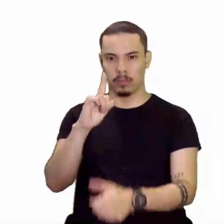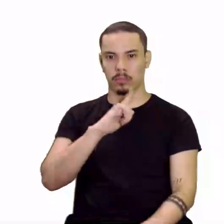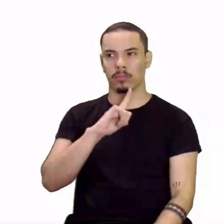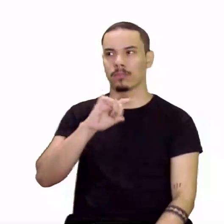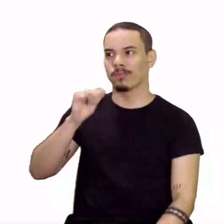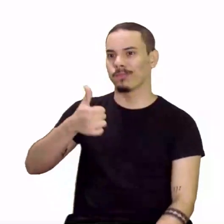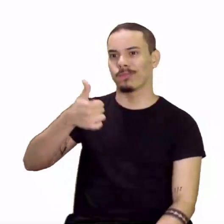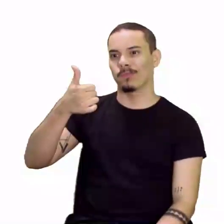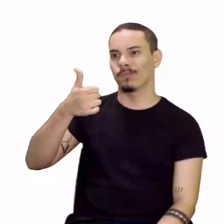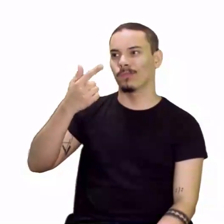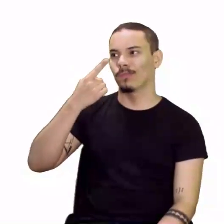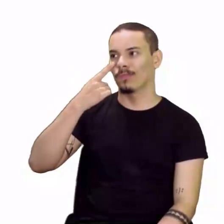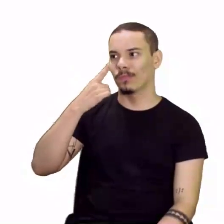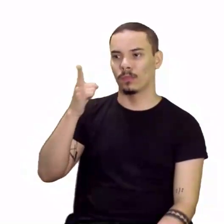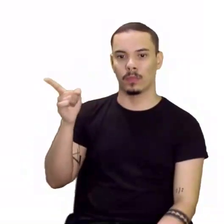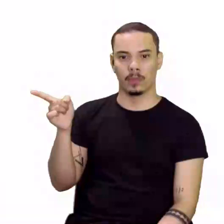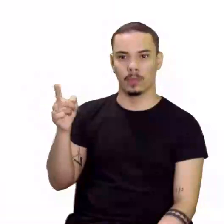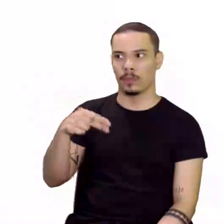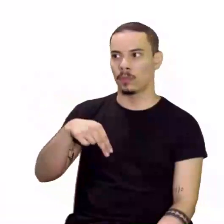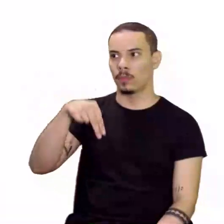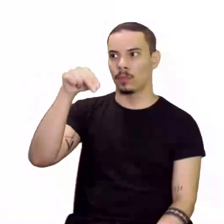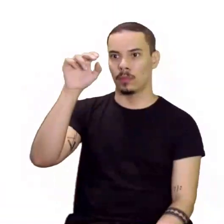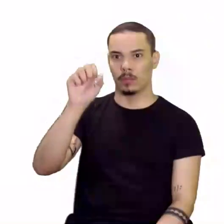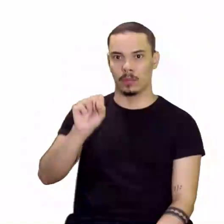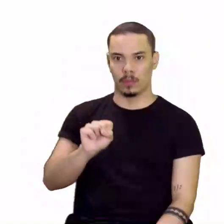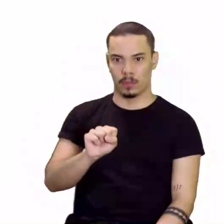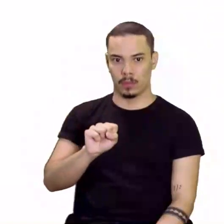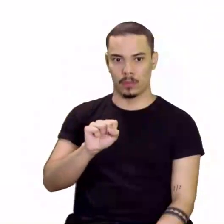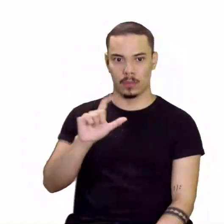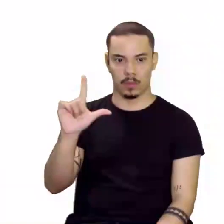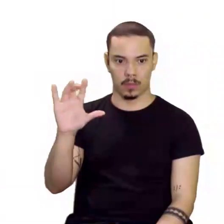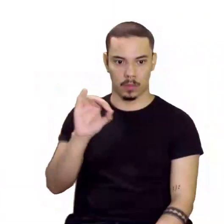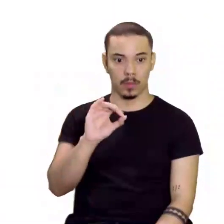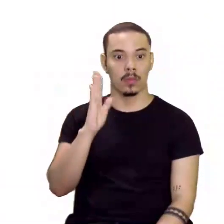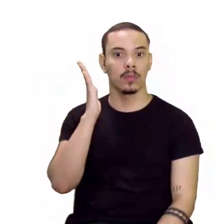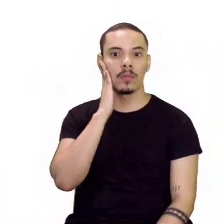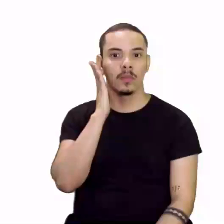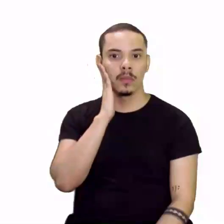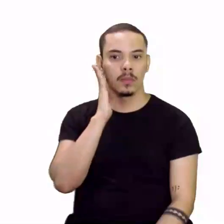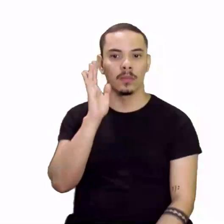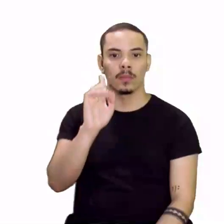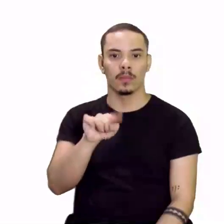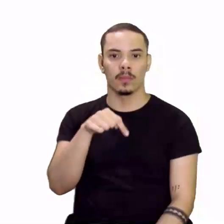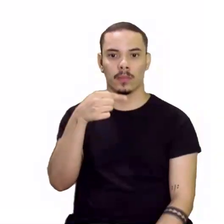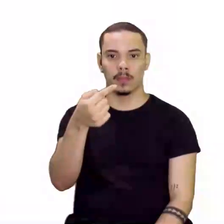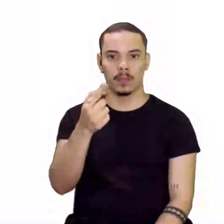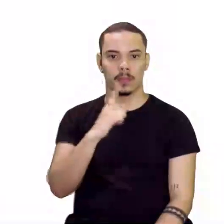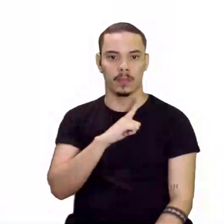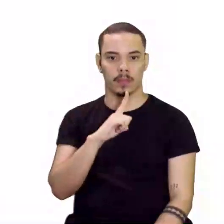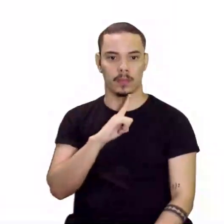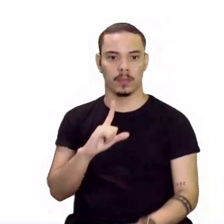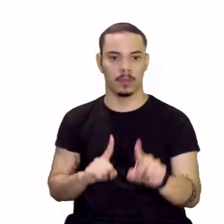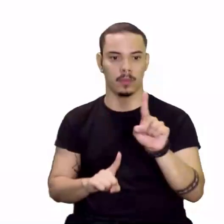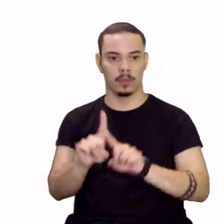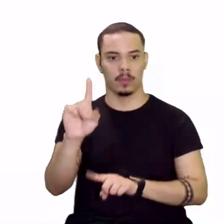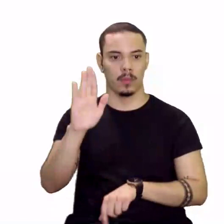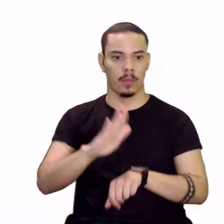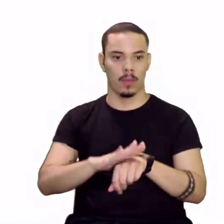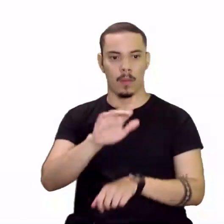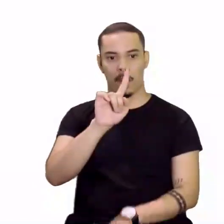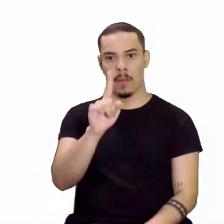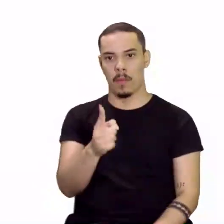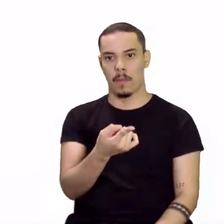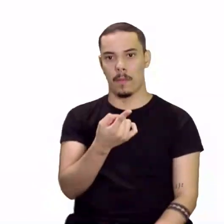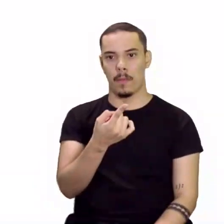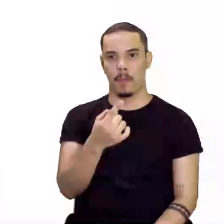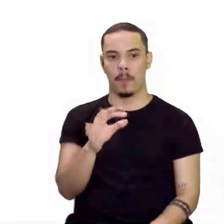Primeiro você tem aqui, ó, quem é norte, sul, leste, oeste. Depois, ó, altitudes com mais de 1.000 metros,